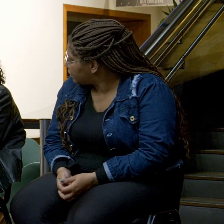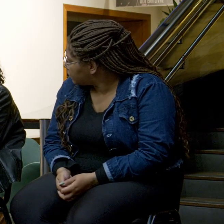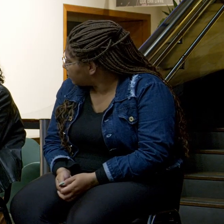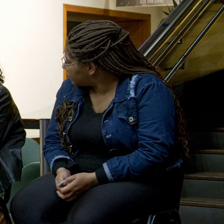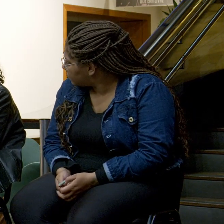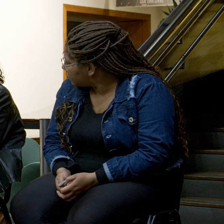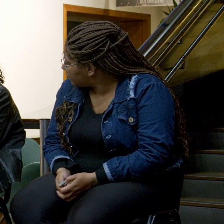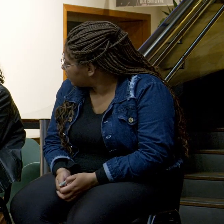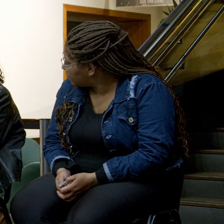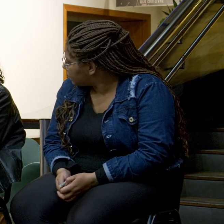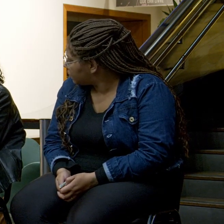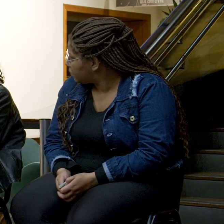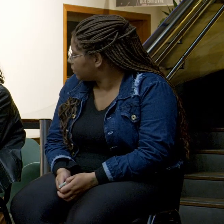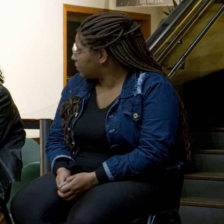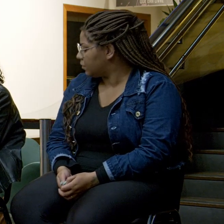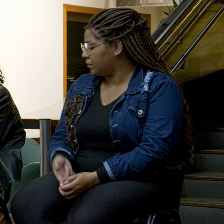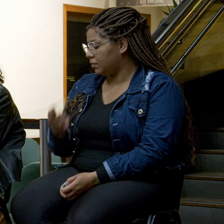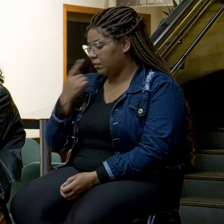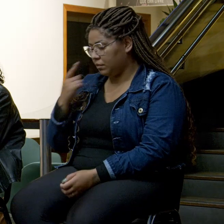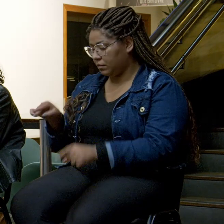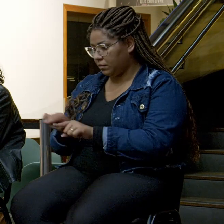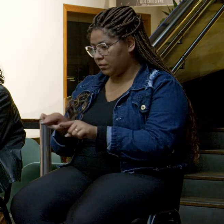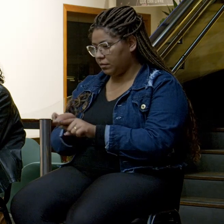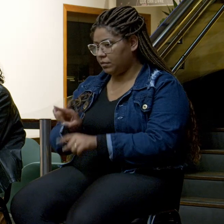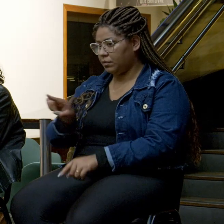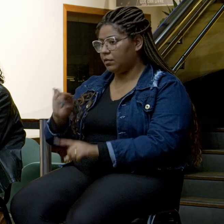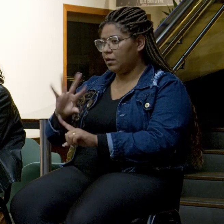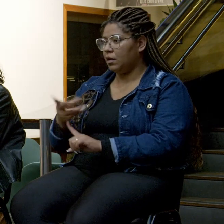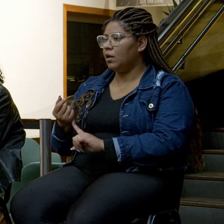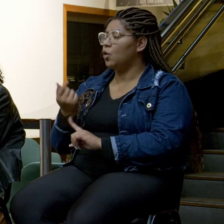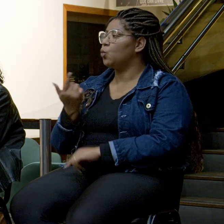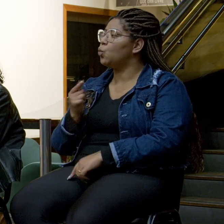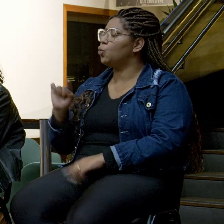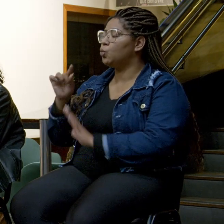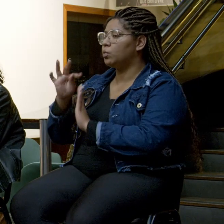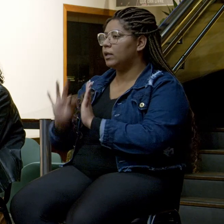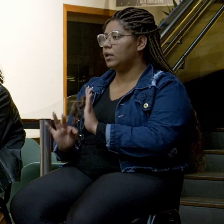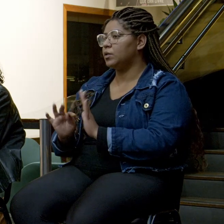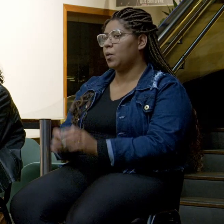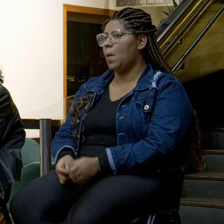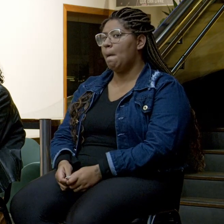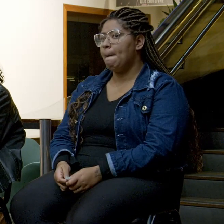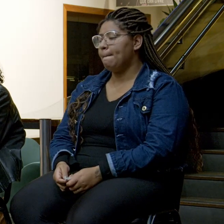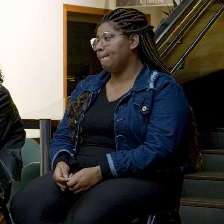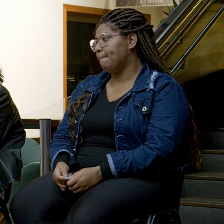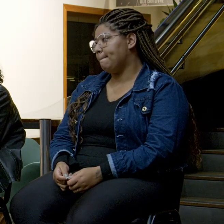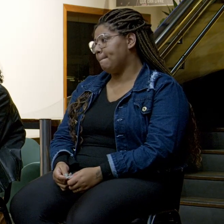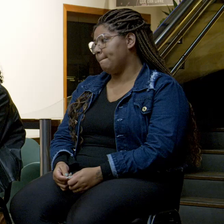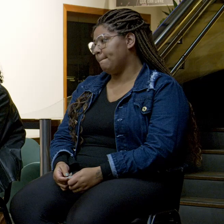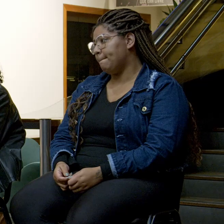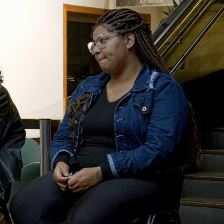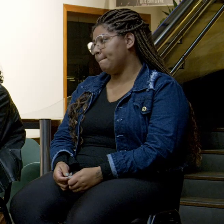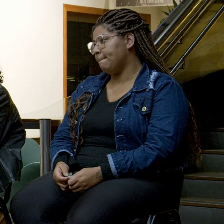Eu cito, né, o matriarcado de Pindorama do Oswald no texto, e porque